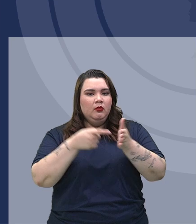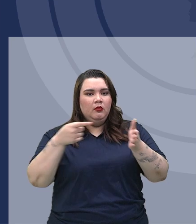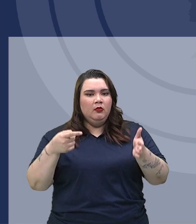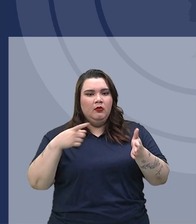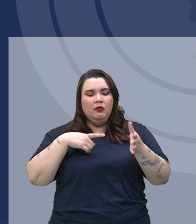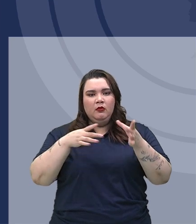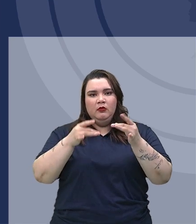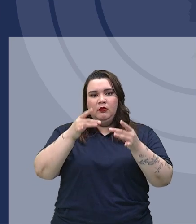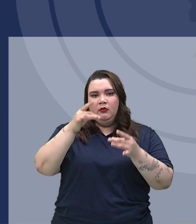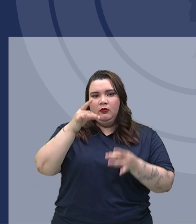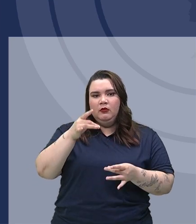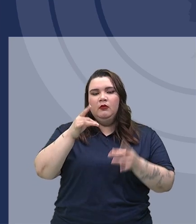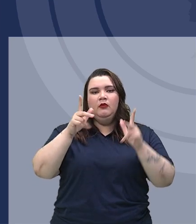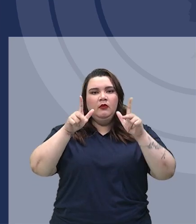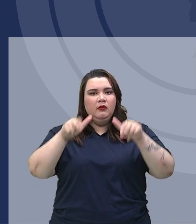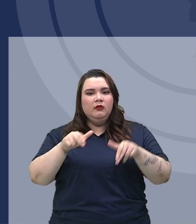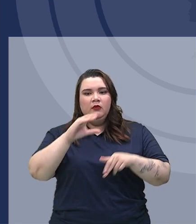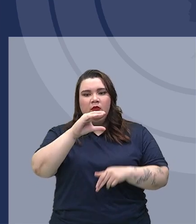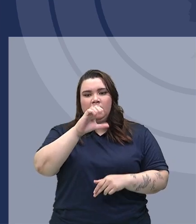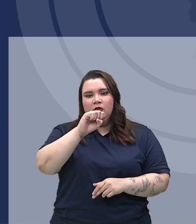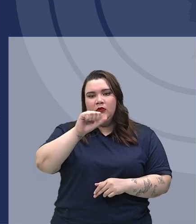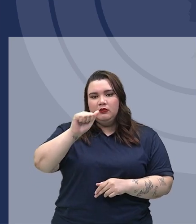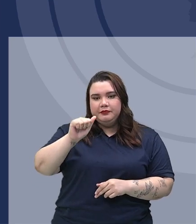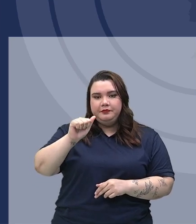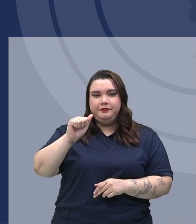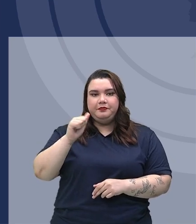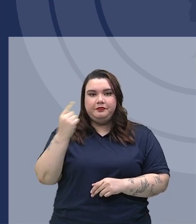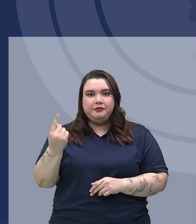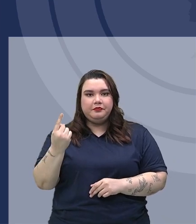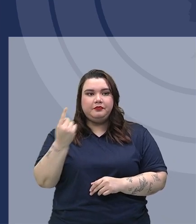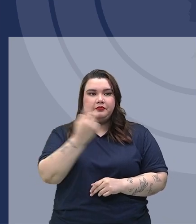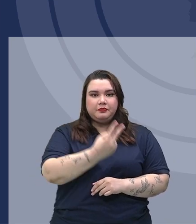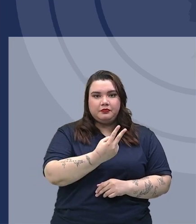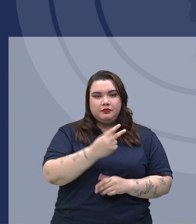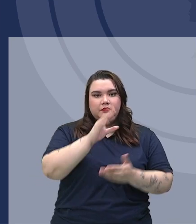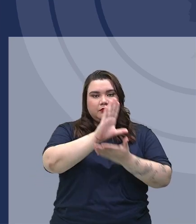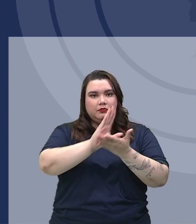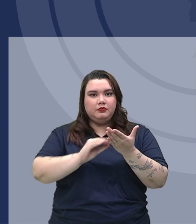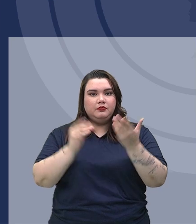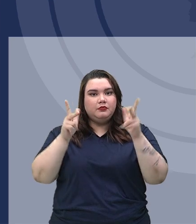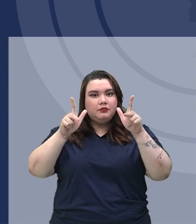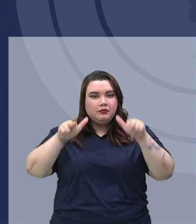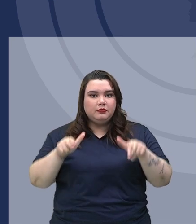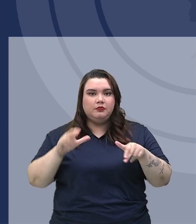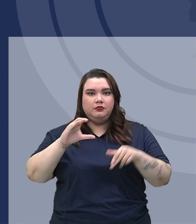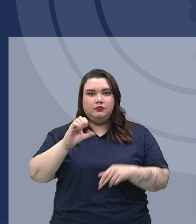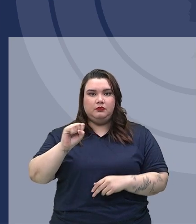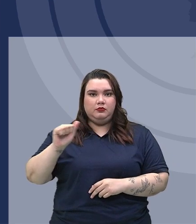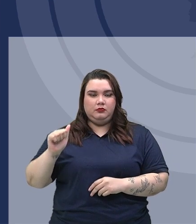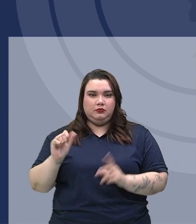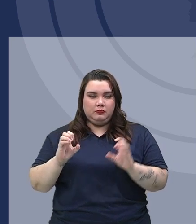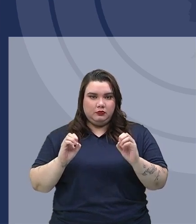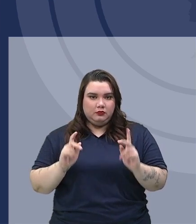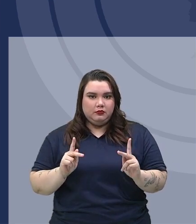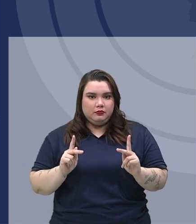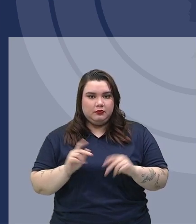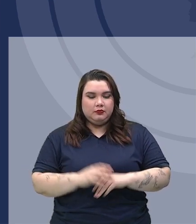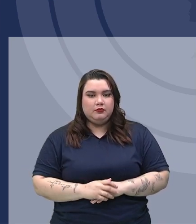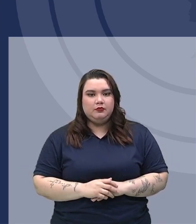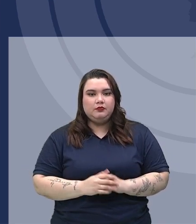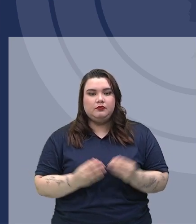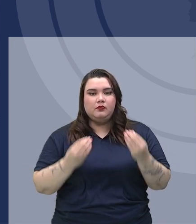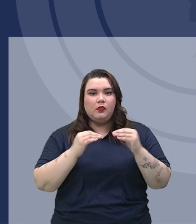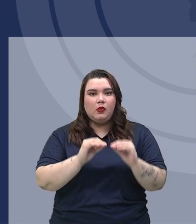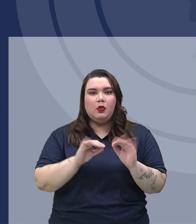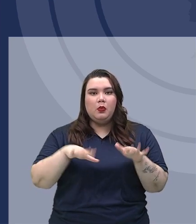colocamos tal qual o CSA. O CSA estava lá, parte 1 e parte 2, foi copiado tal qual o CSA, tá bom? E aí,